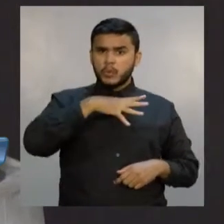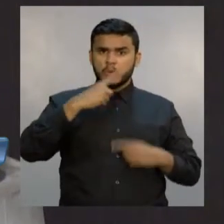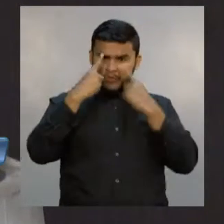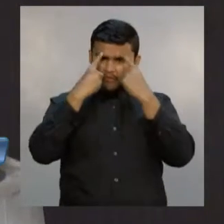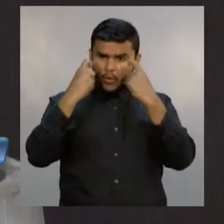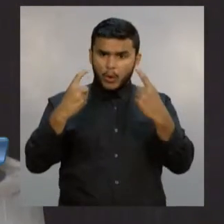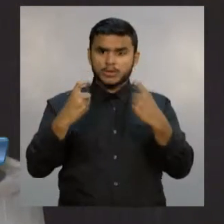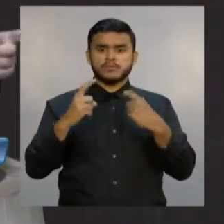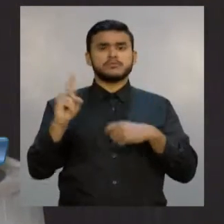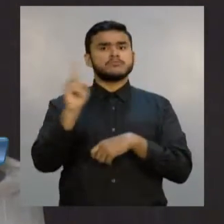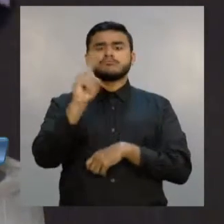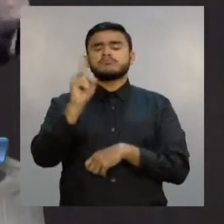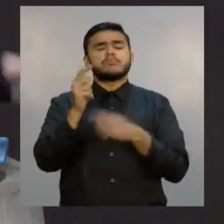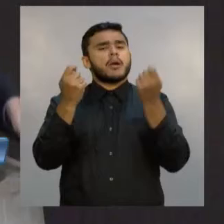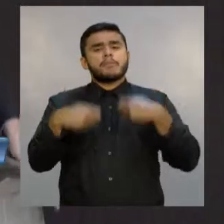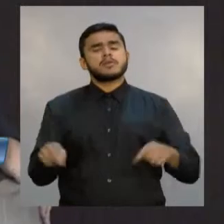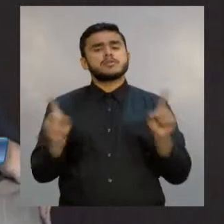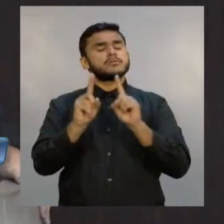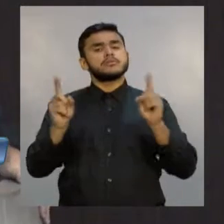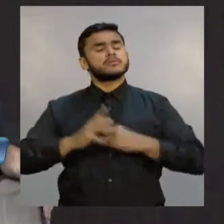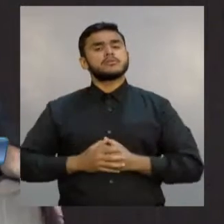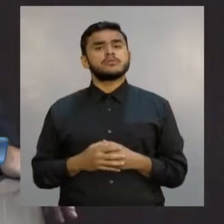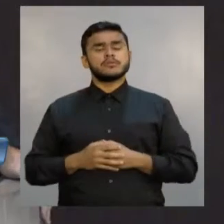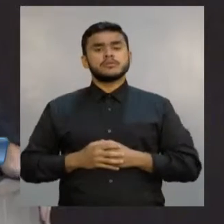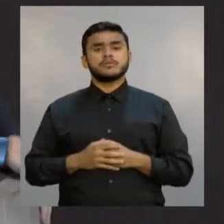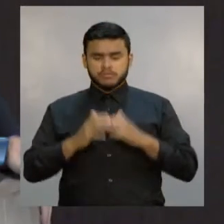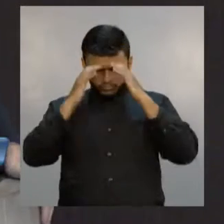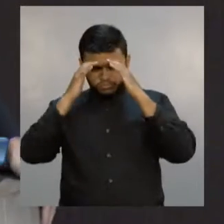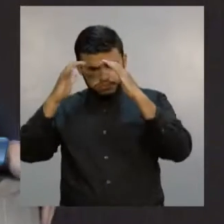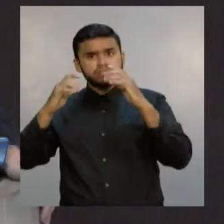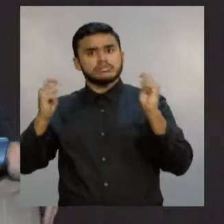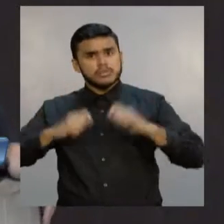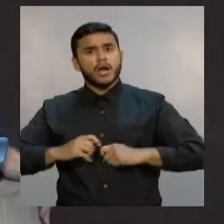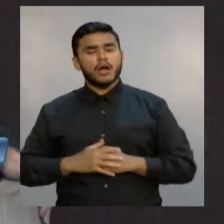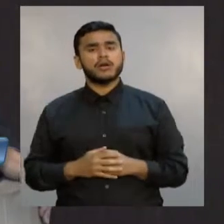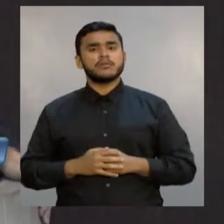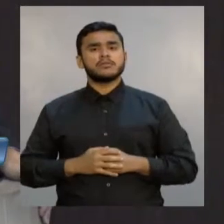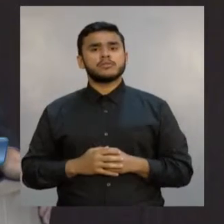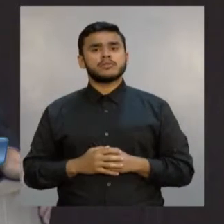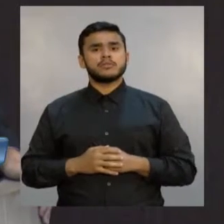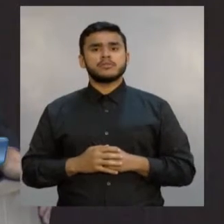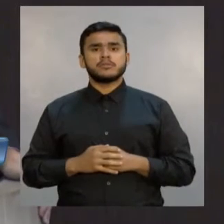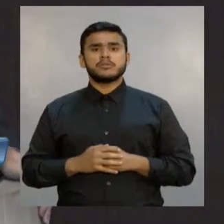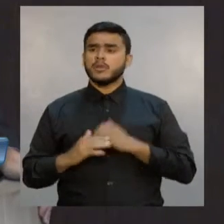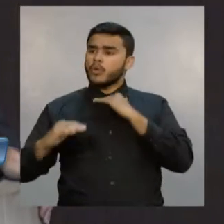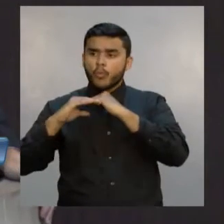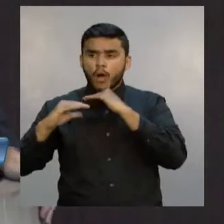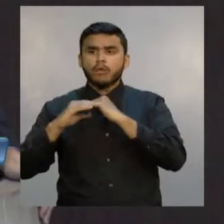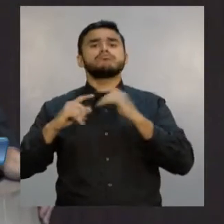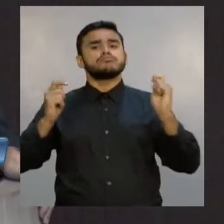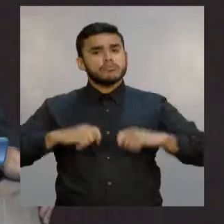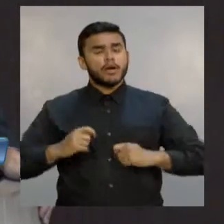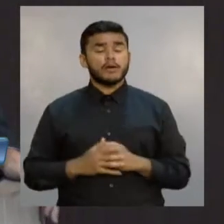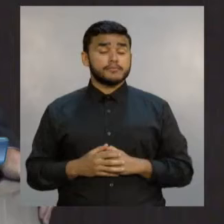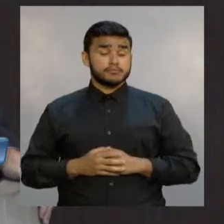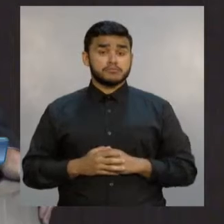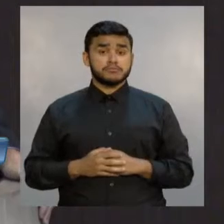violenta. Nós nunca alcançamos o patamar que desejamos. Todos os